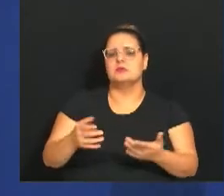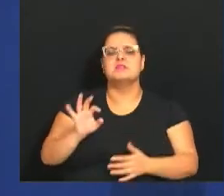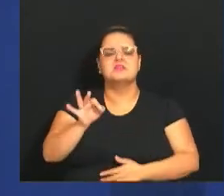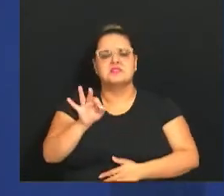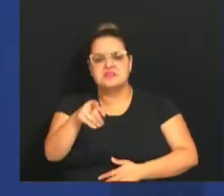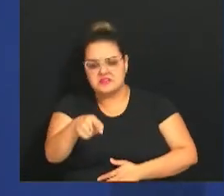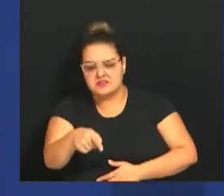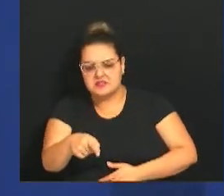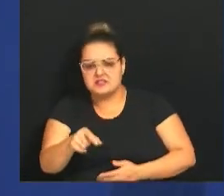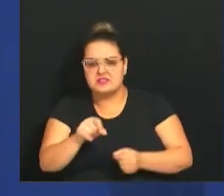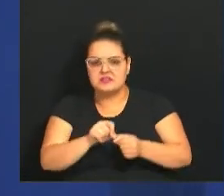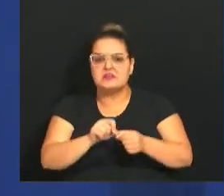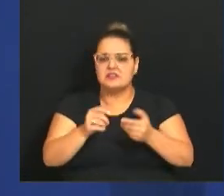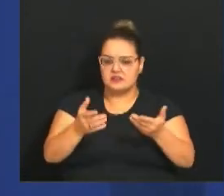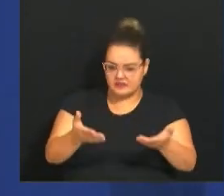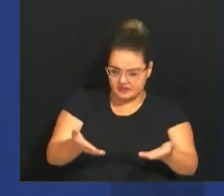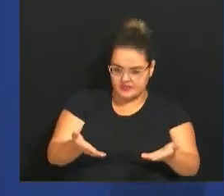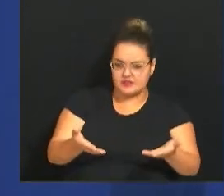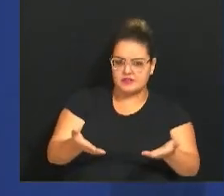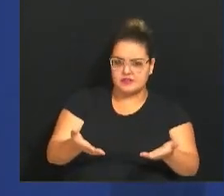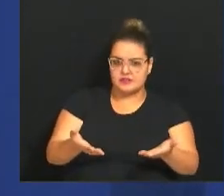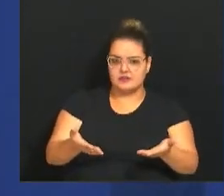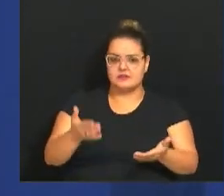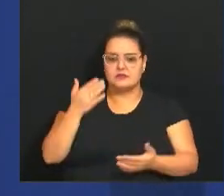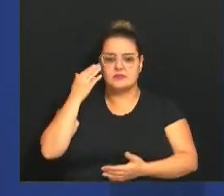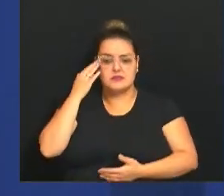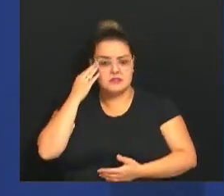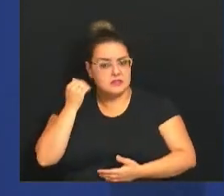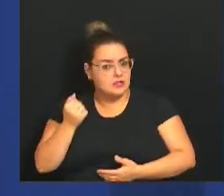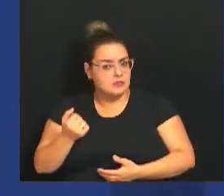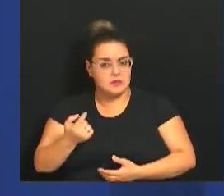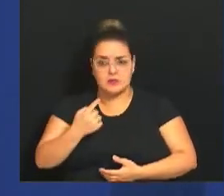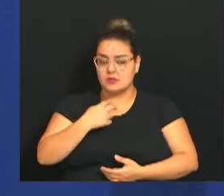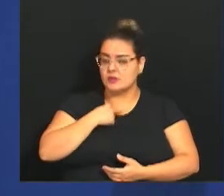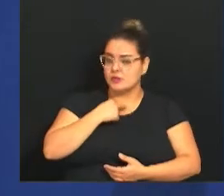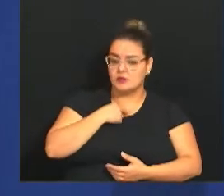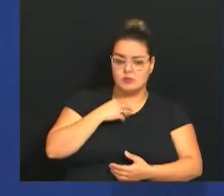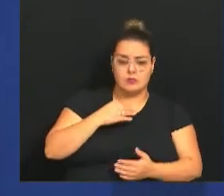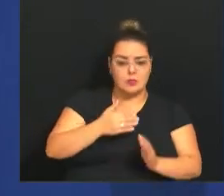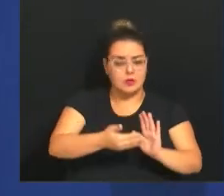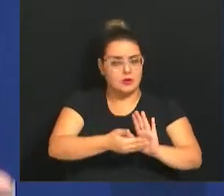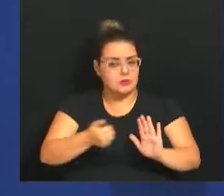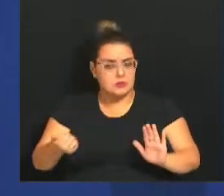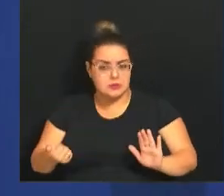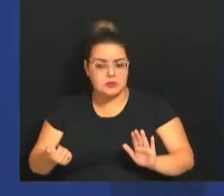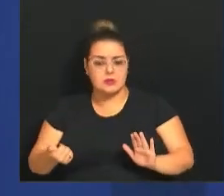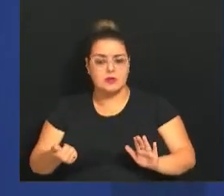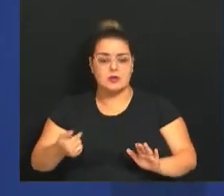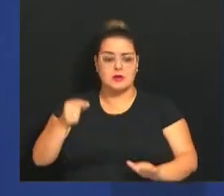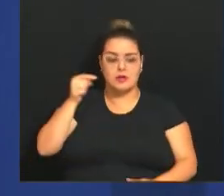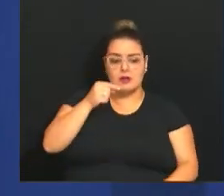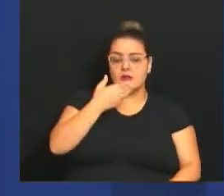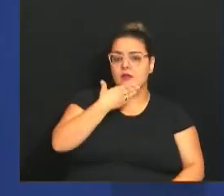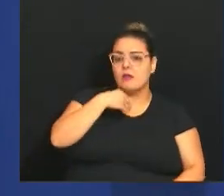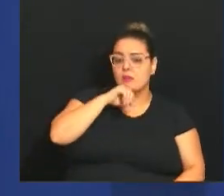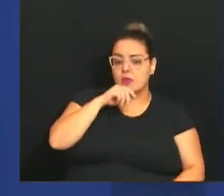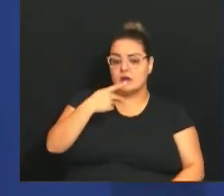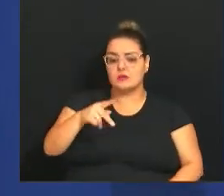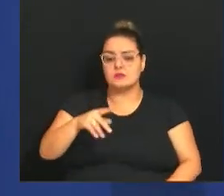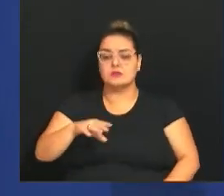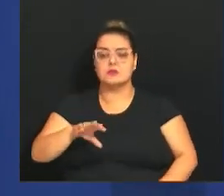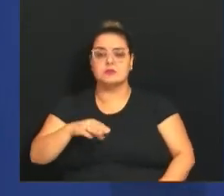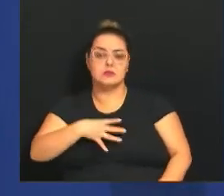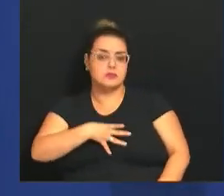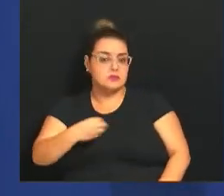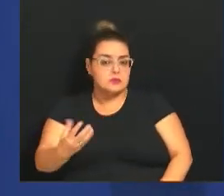quer fazer isso? Você sabe que você não pode retirar, mas ele é o pai dos seus filhos, e aí como que vai ser? Então a gente precisa,